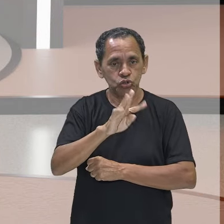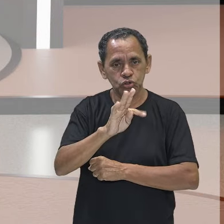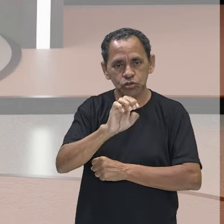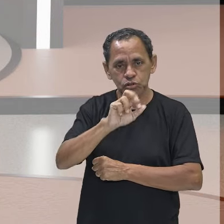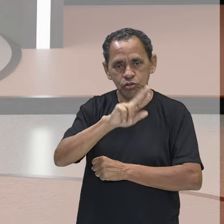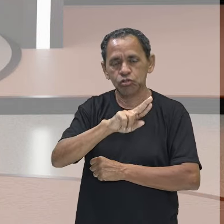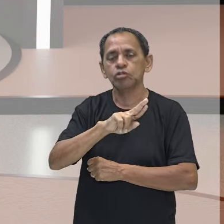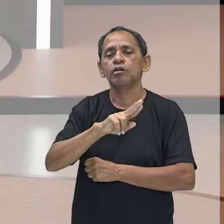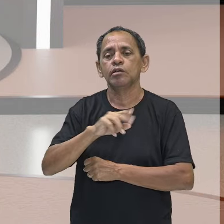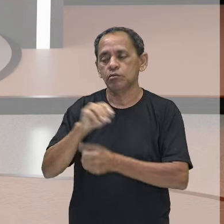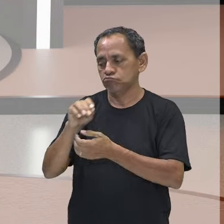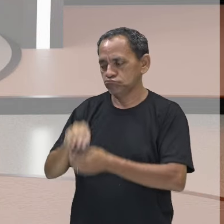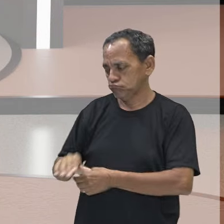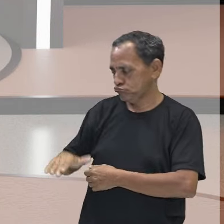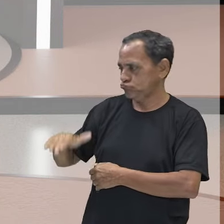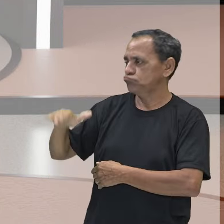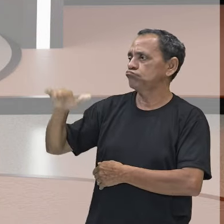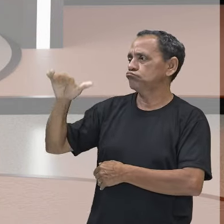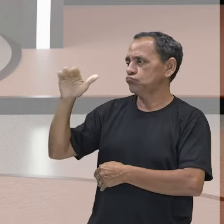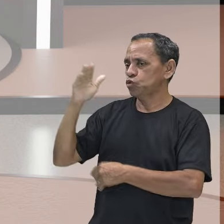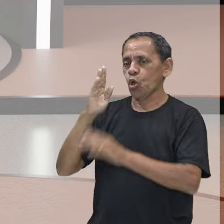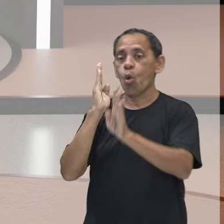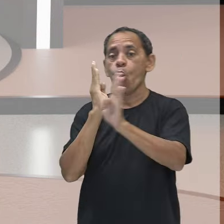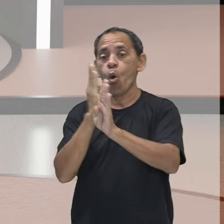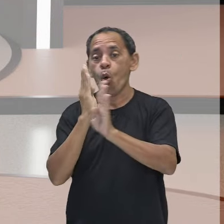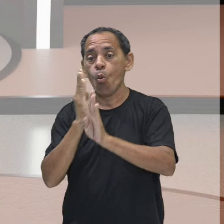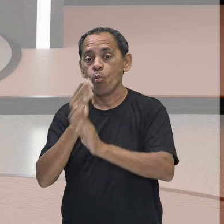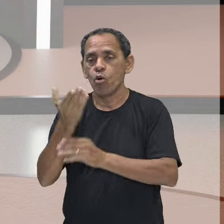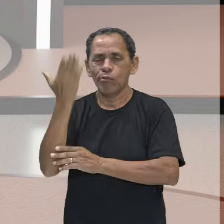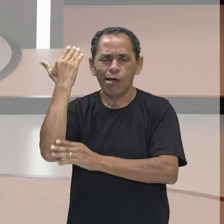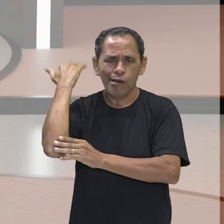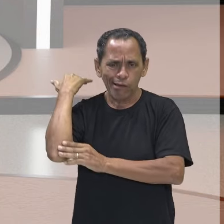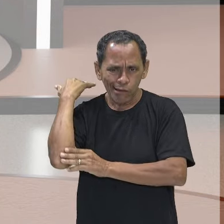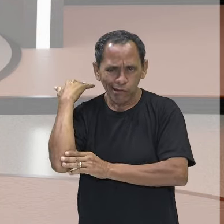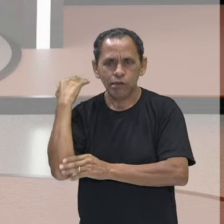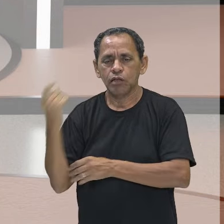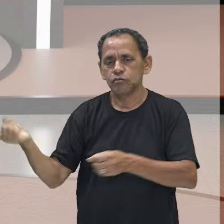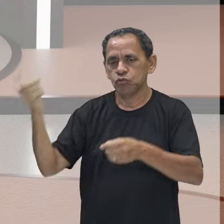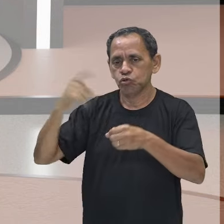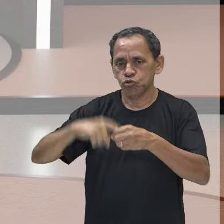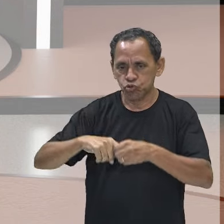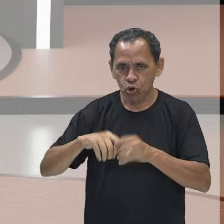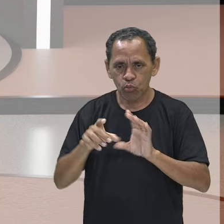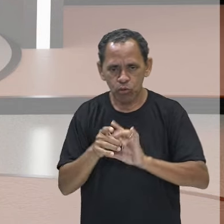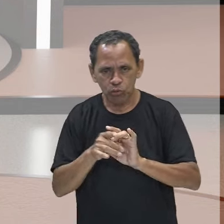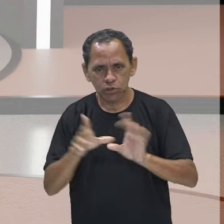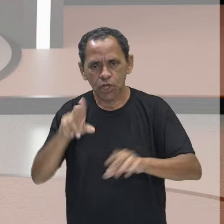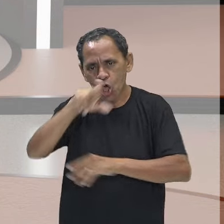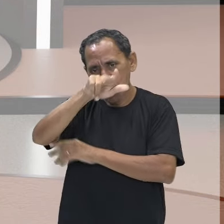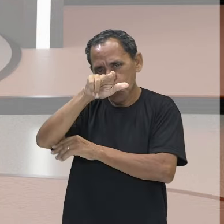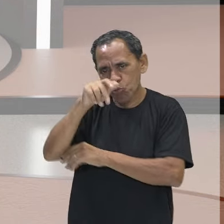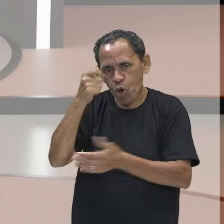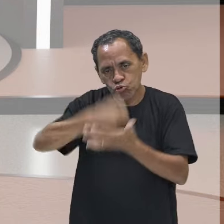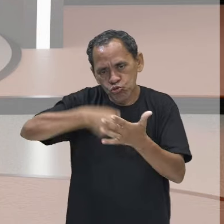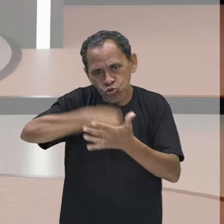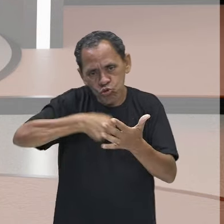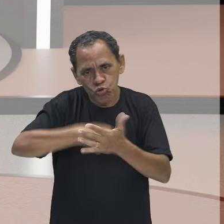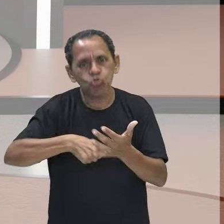seu passado, voltou à morada de seus pais para libertar seus irmãos e lutou contra o pai e